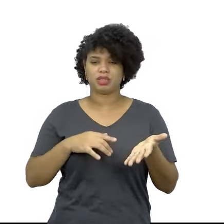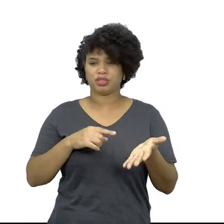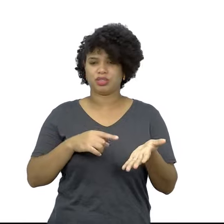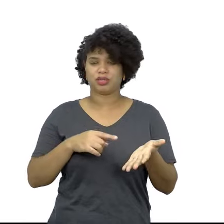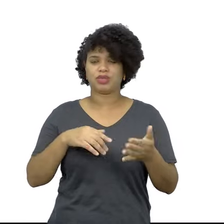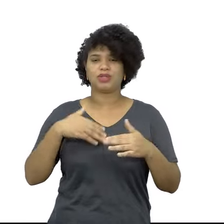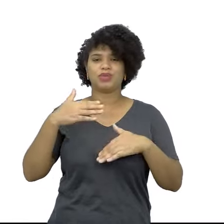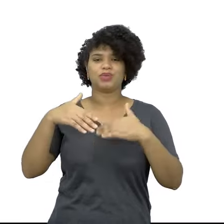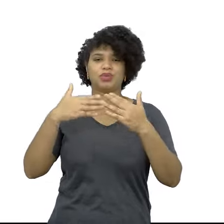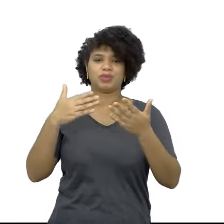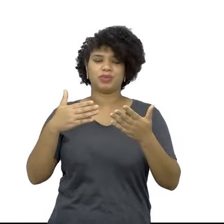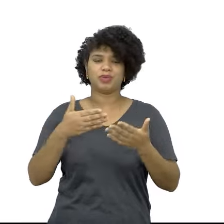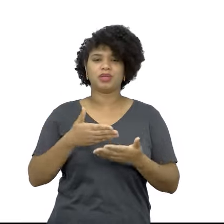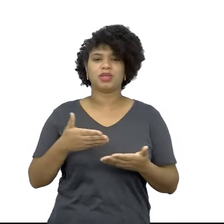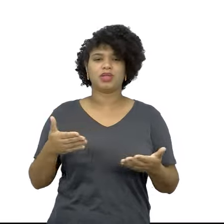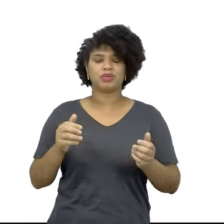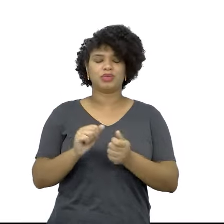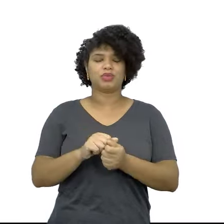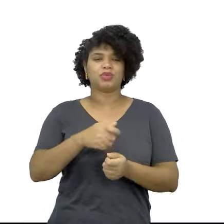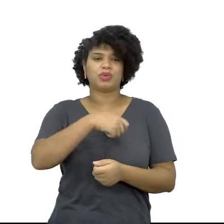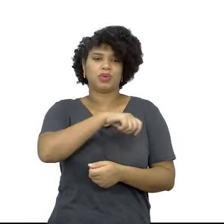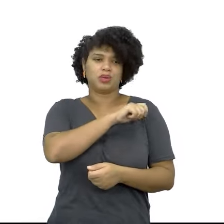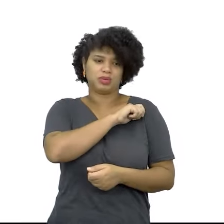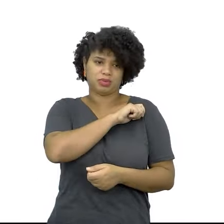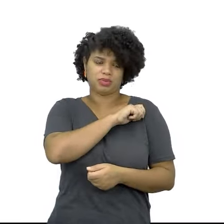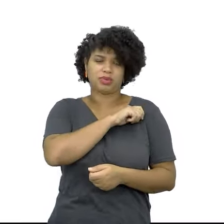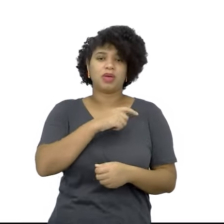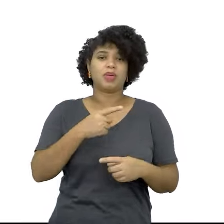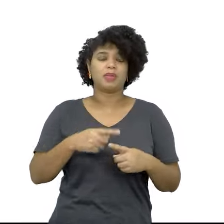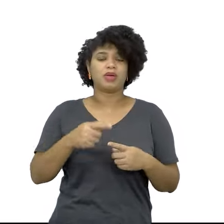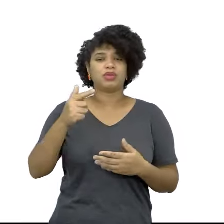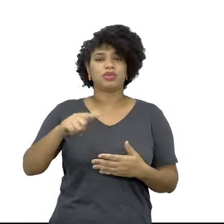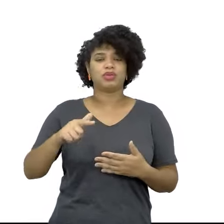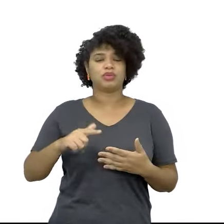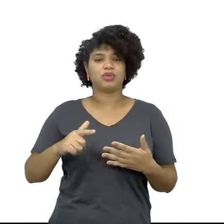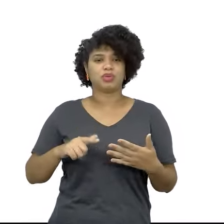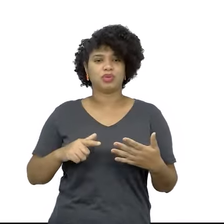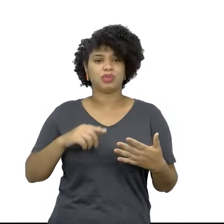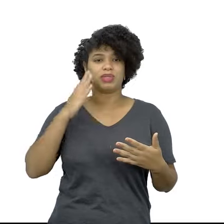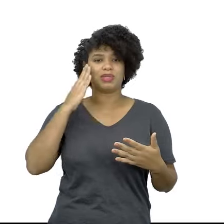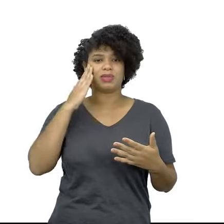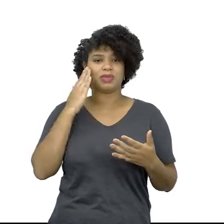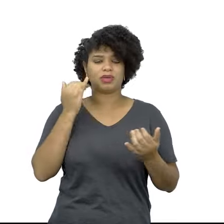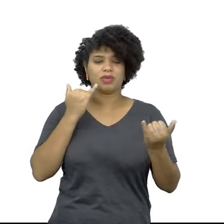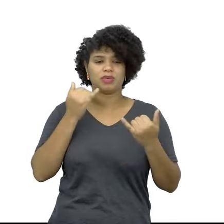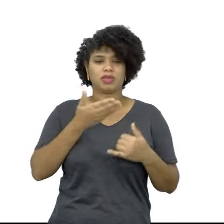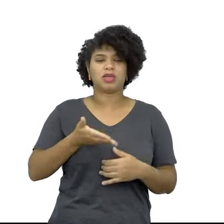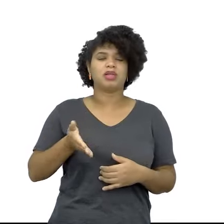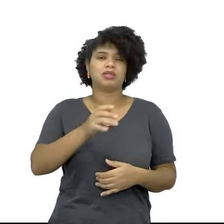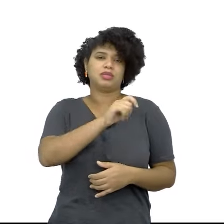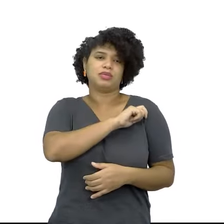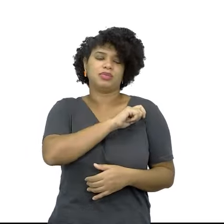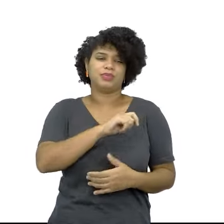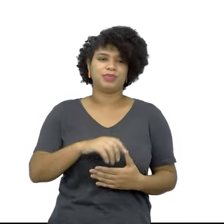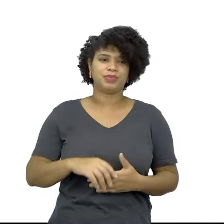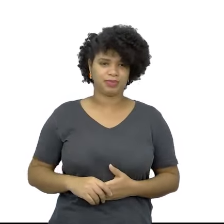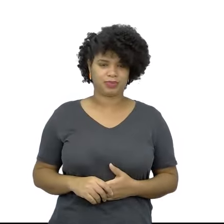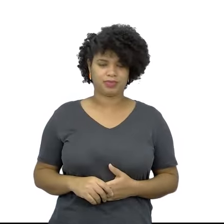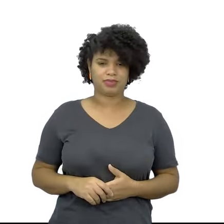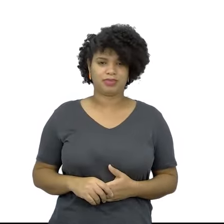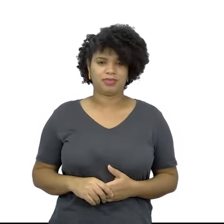no desenvolvimento delas com os estudantes, né? Sempre considerando também os saberes dos nossos estudantes. E,